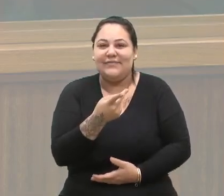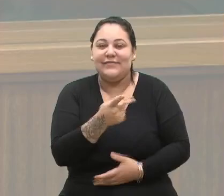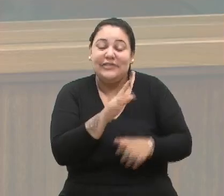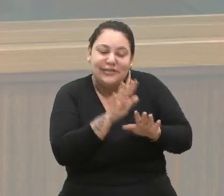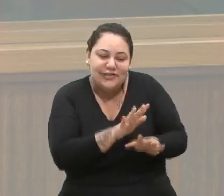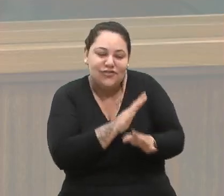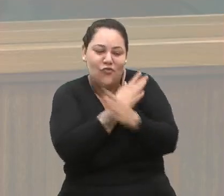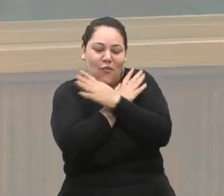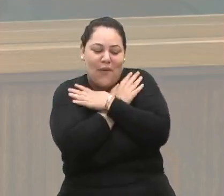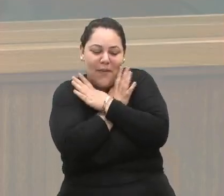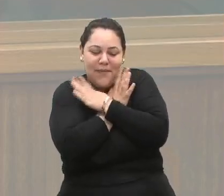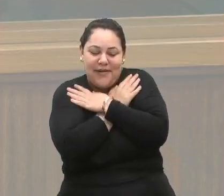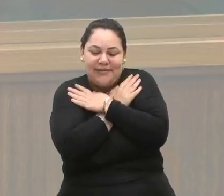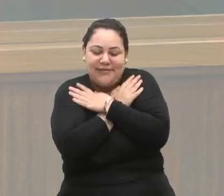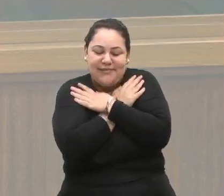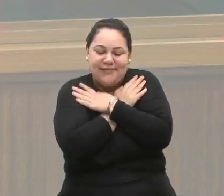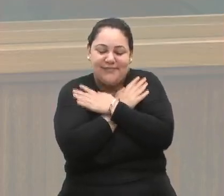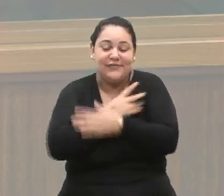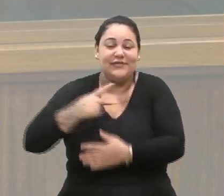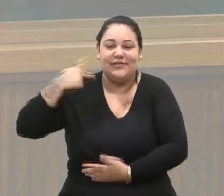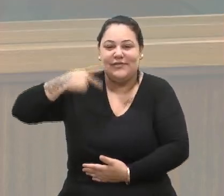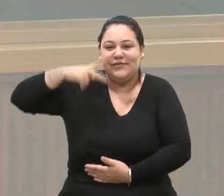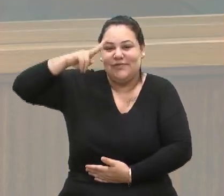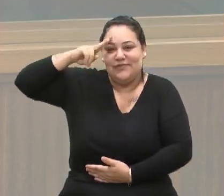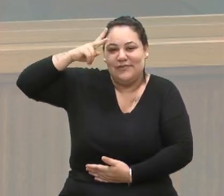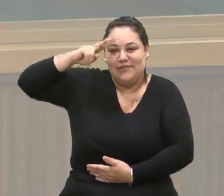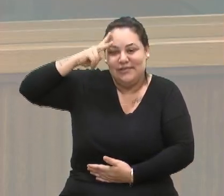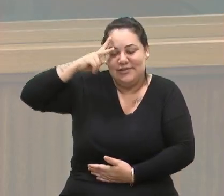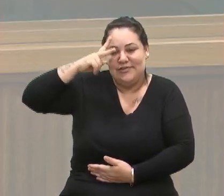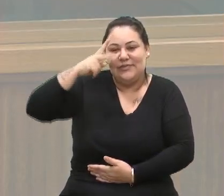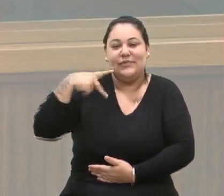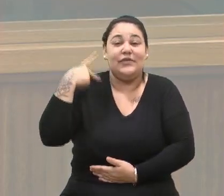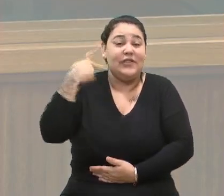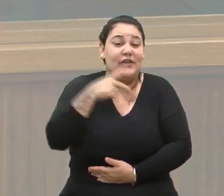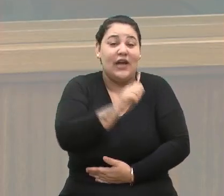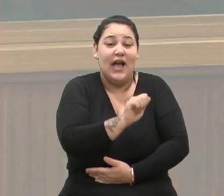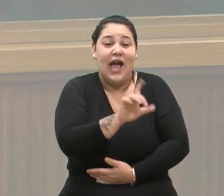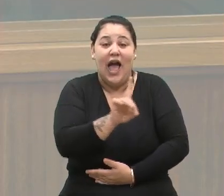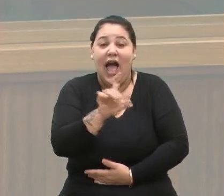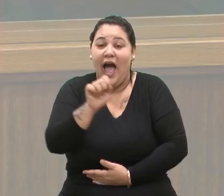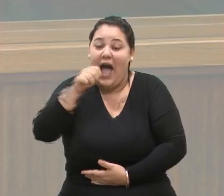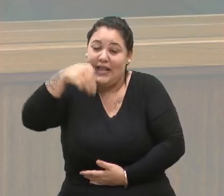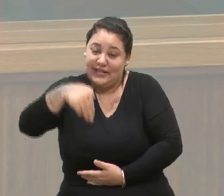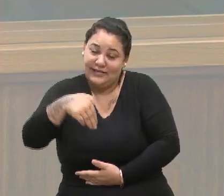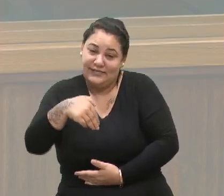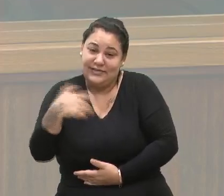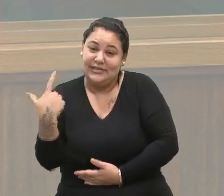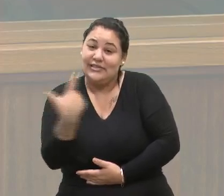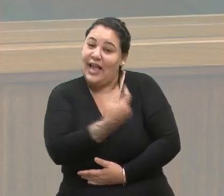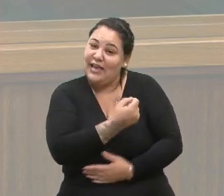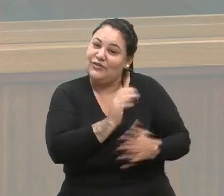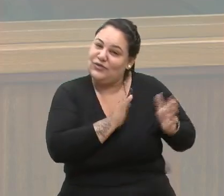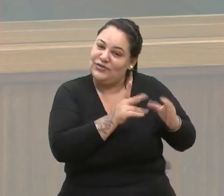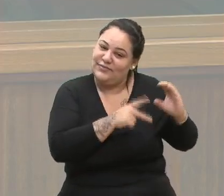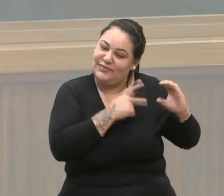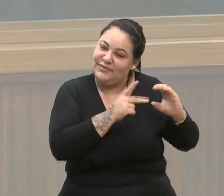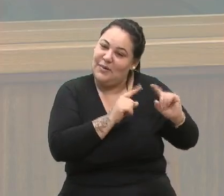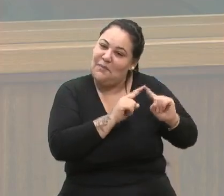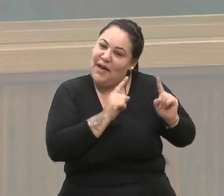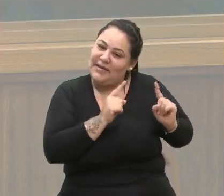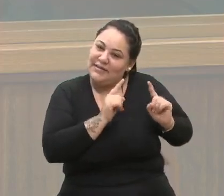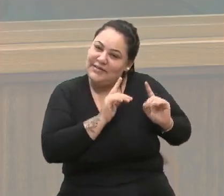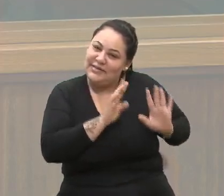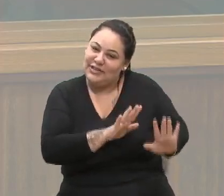abraço para o vereador Velocino Ex, para o vereador Adam, que deixam a nossa Casa Legislativa, mas deixam um carinho muito grande no